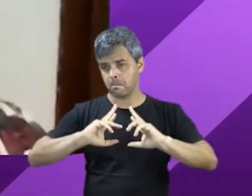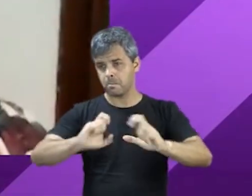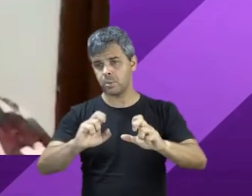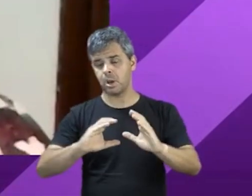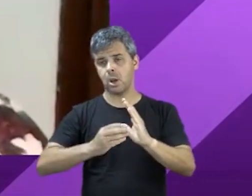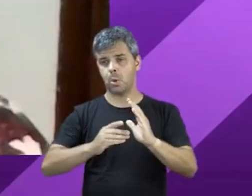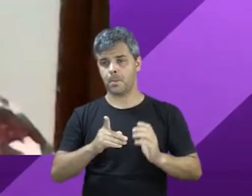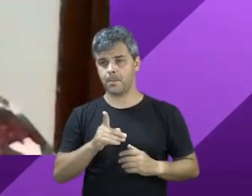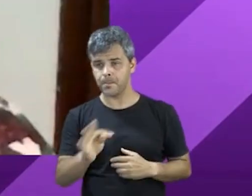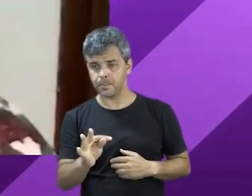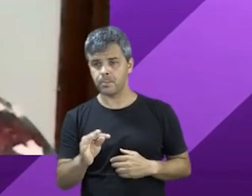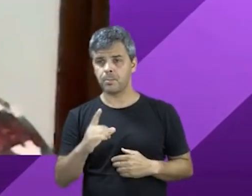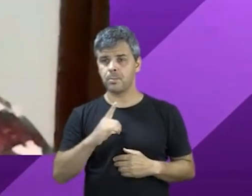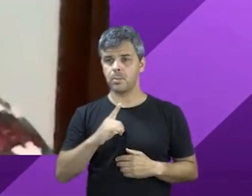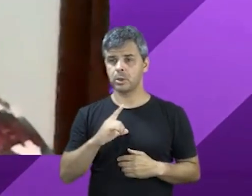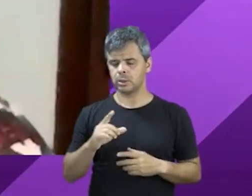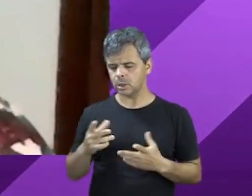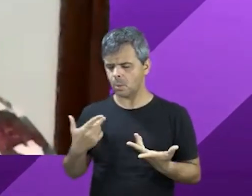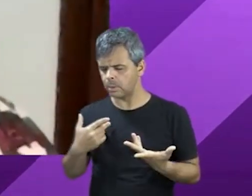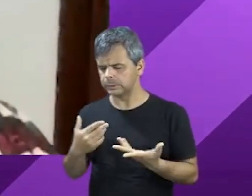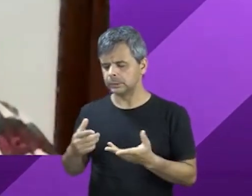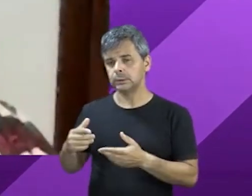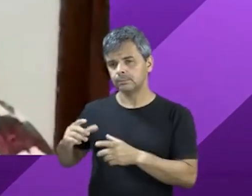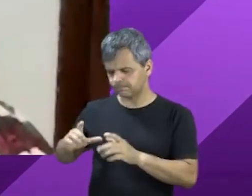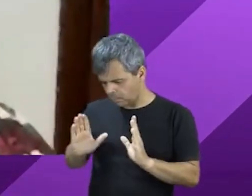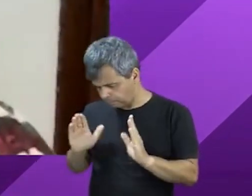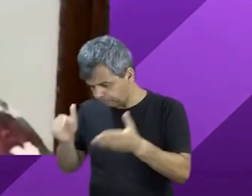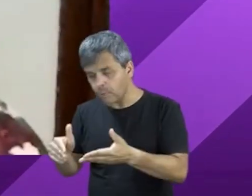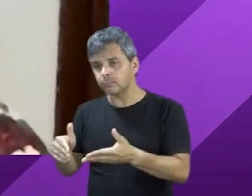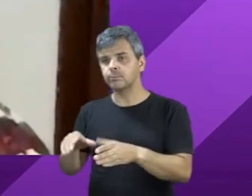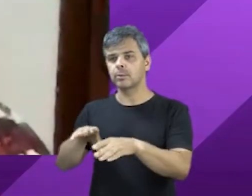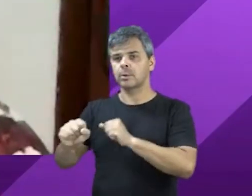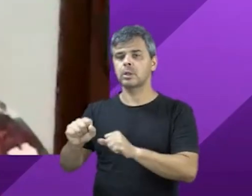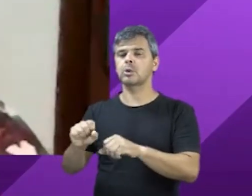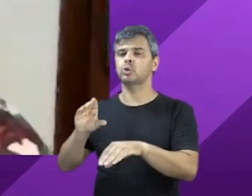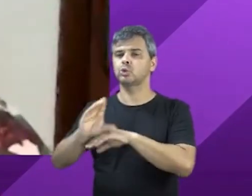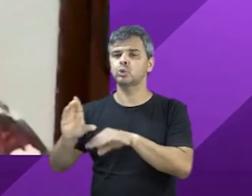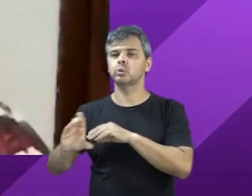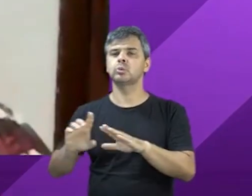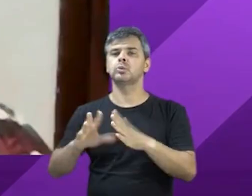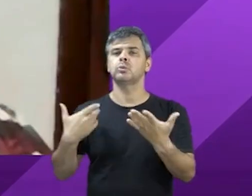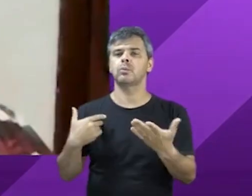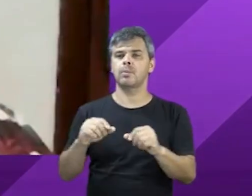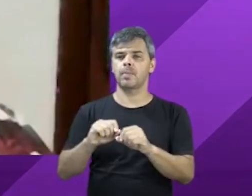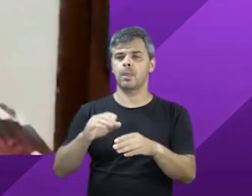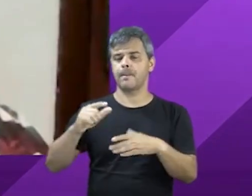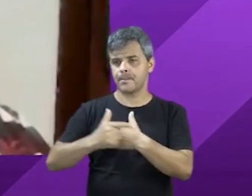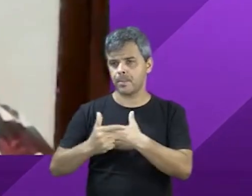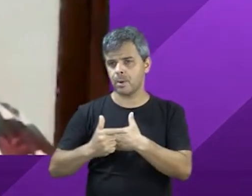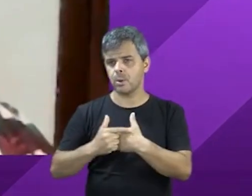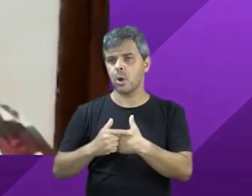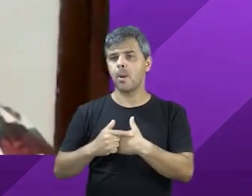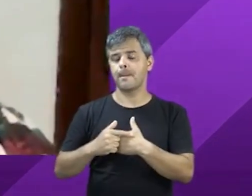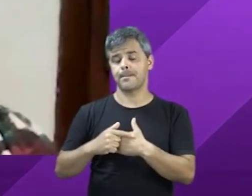o PT tenha um recorte específico de formação, de capacitação para a atuação da população